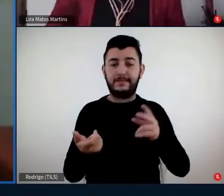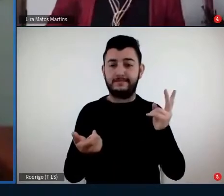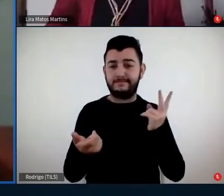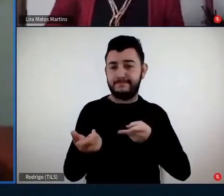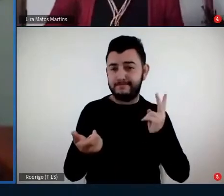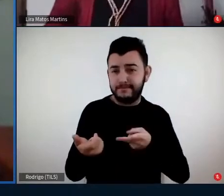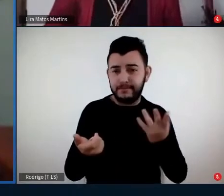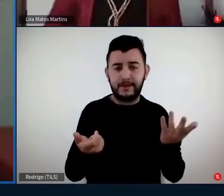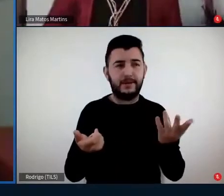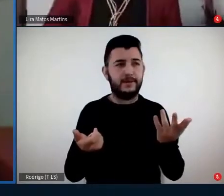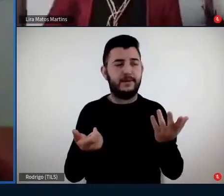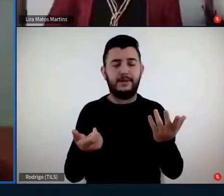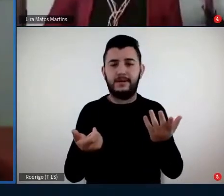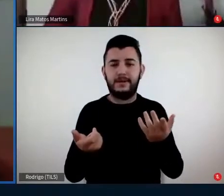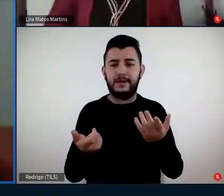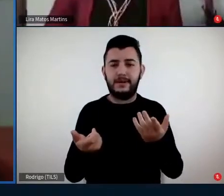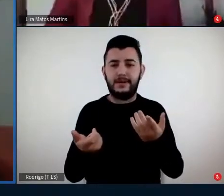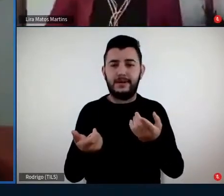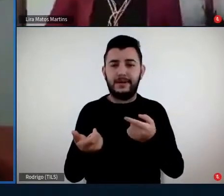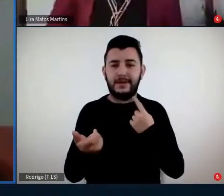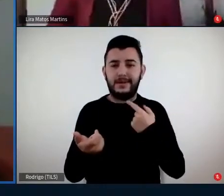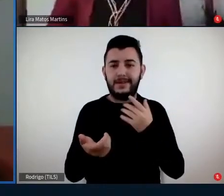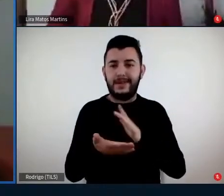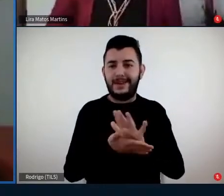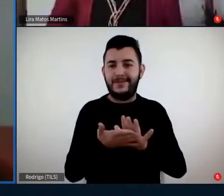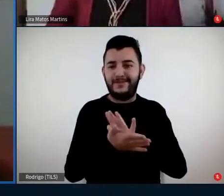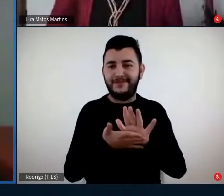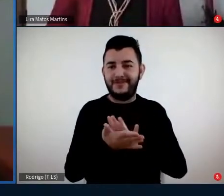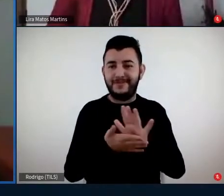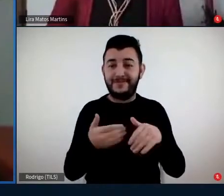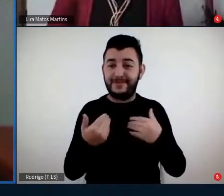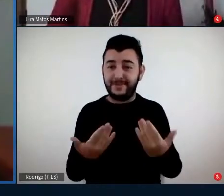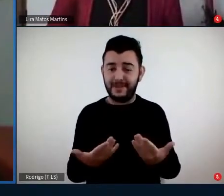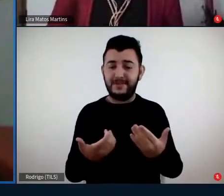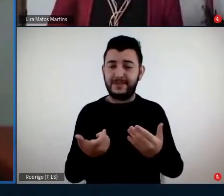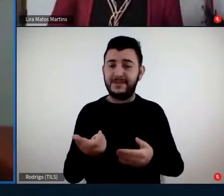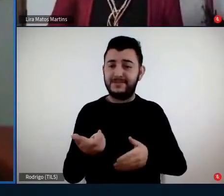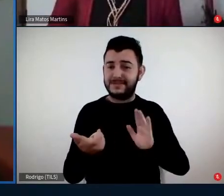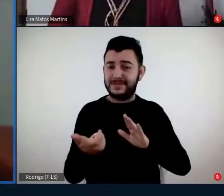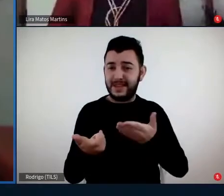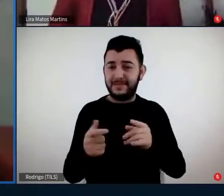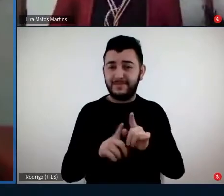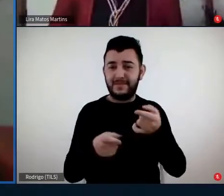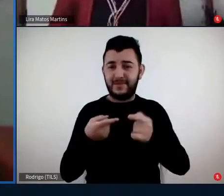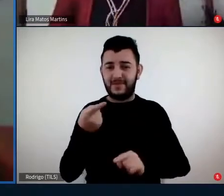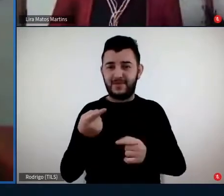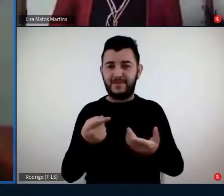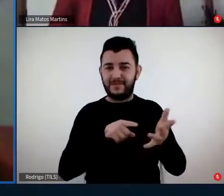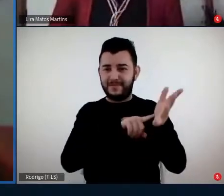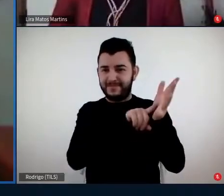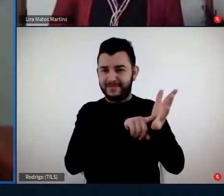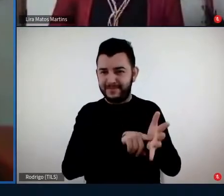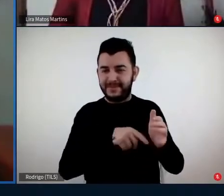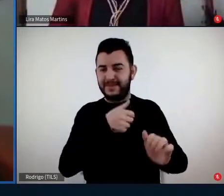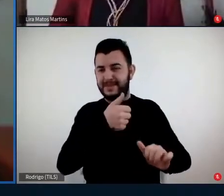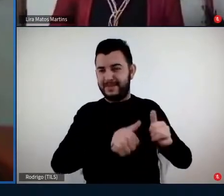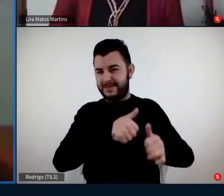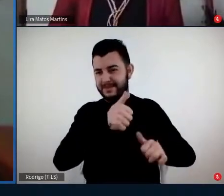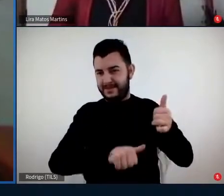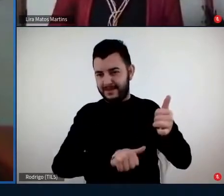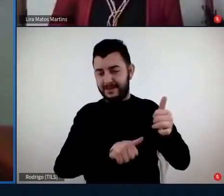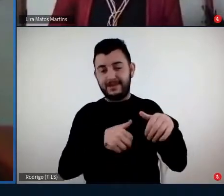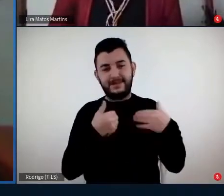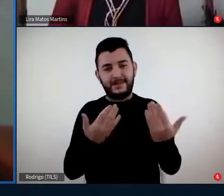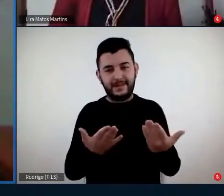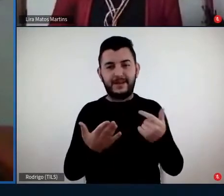nenhum. Então, esses são termos que às vezes não se aplicam à sua análise da forma que ela é feita. Então, eu